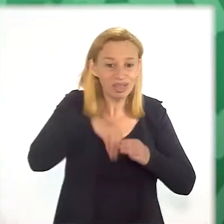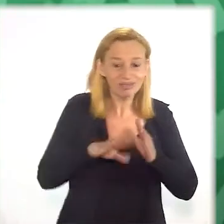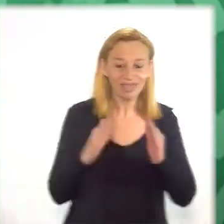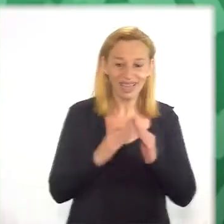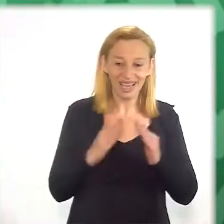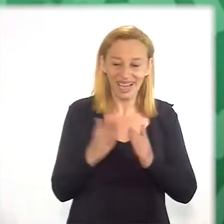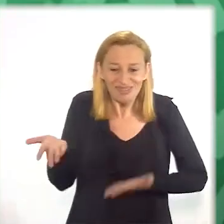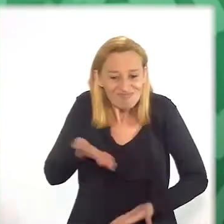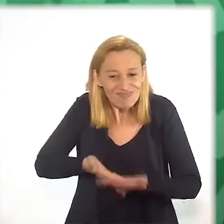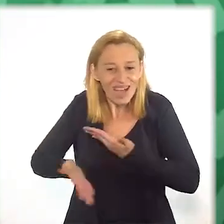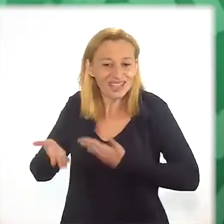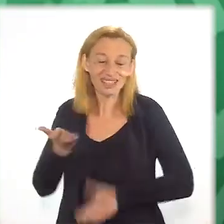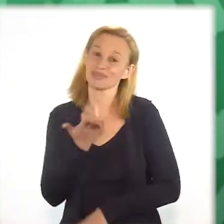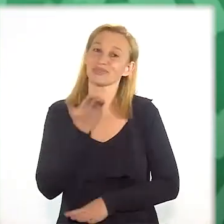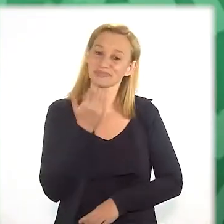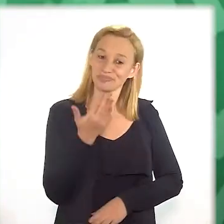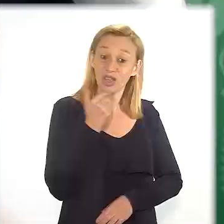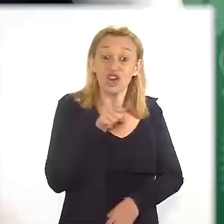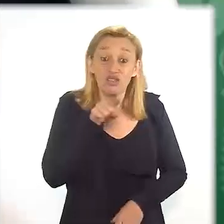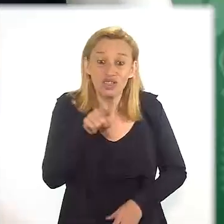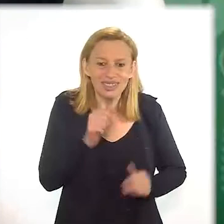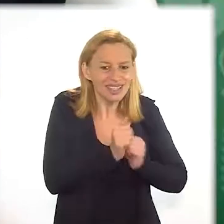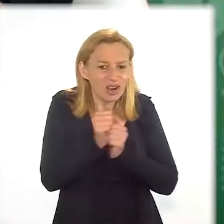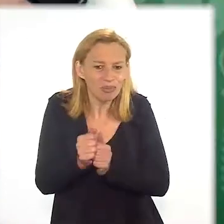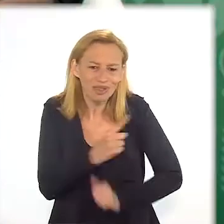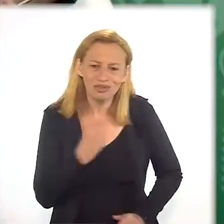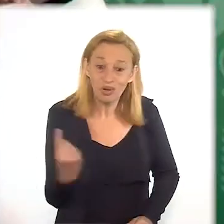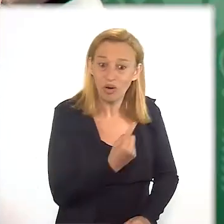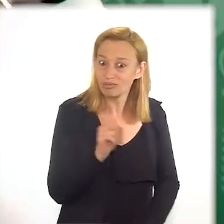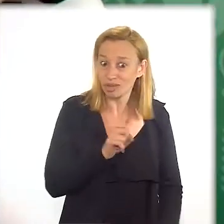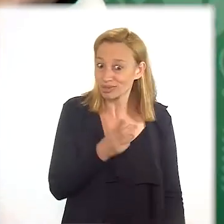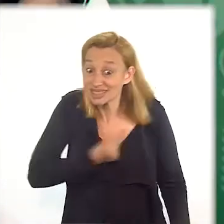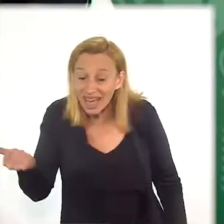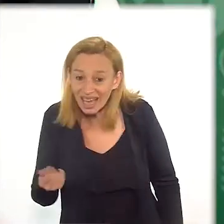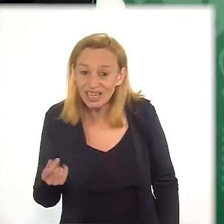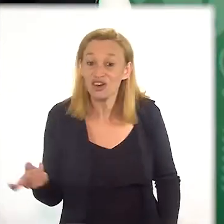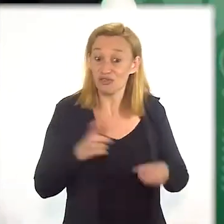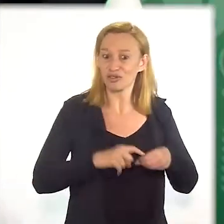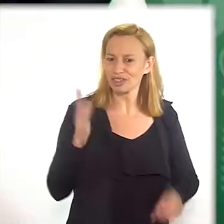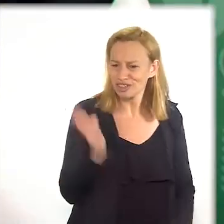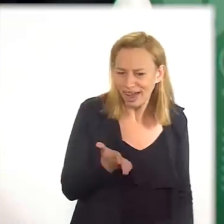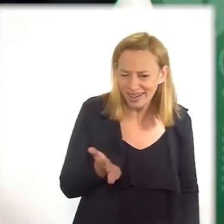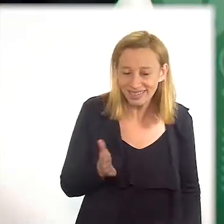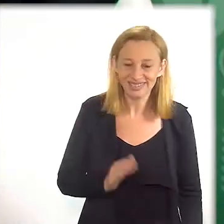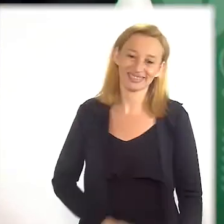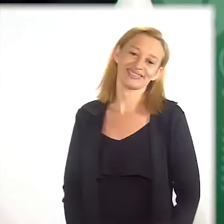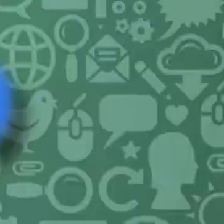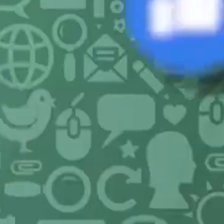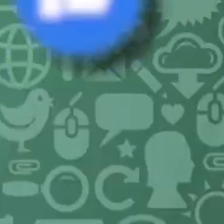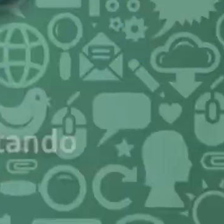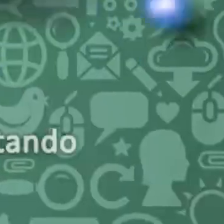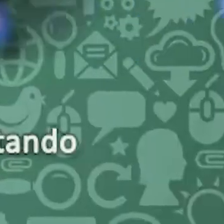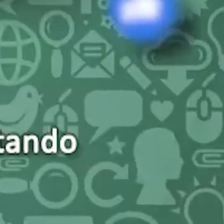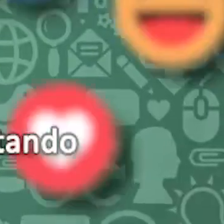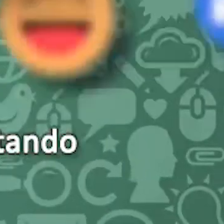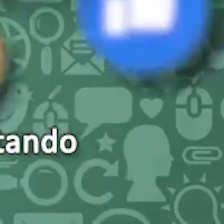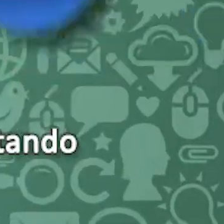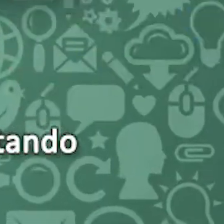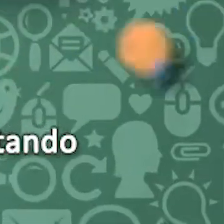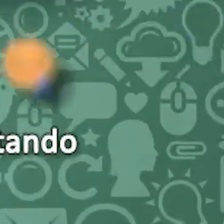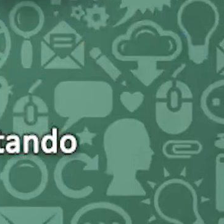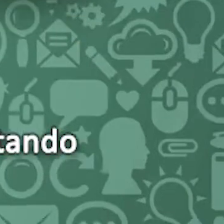de casa participa dessas refeições. Você que está acompanhando a gente, não sai daí não, a gente volta já já.